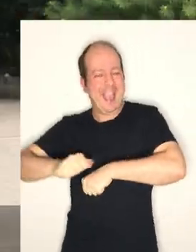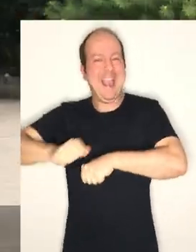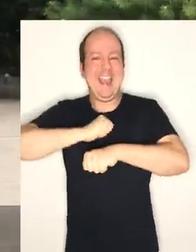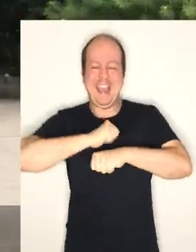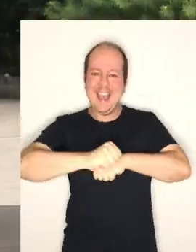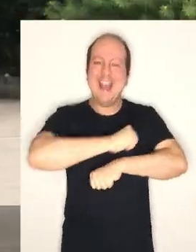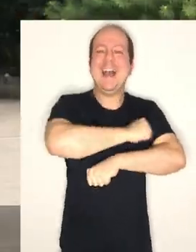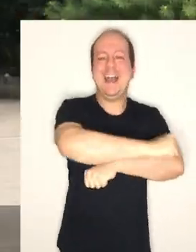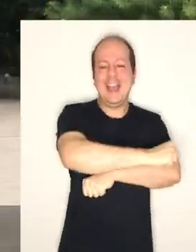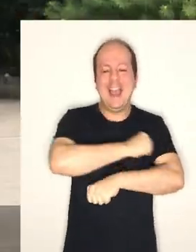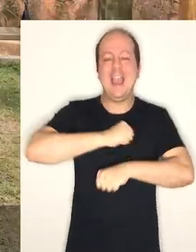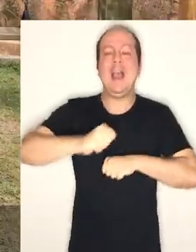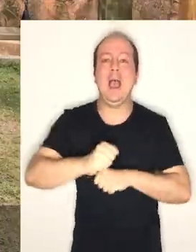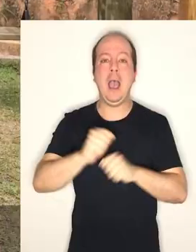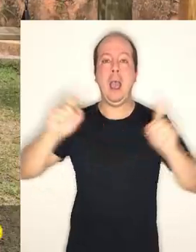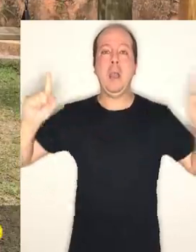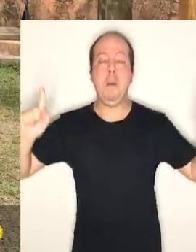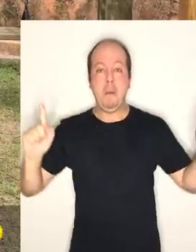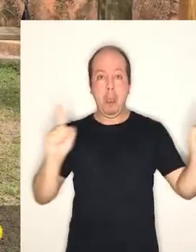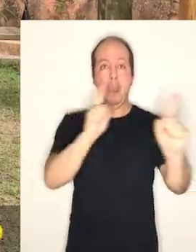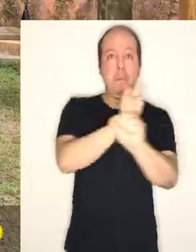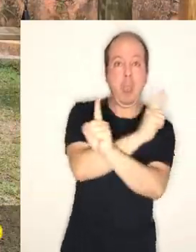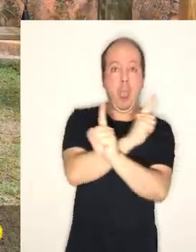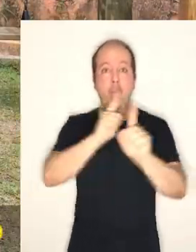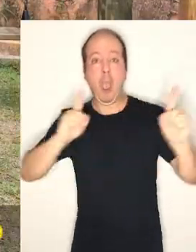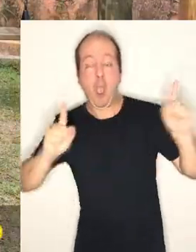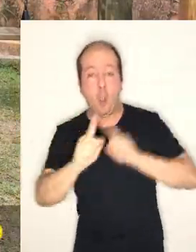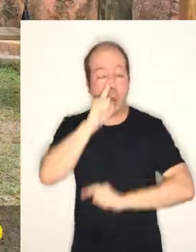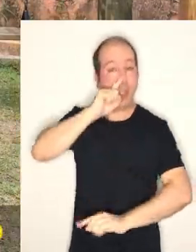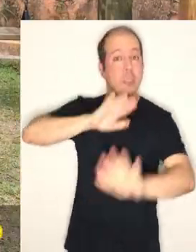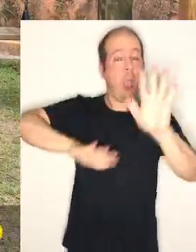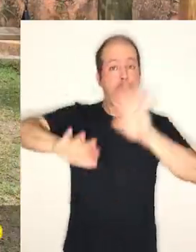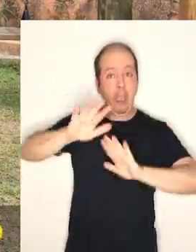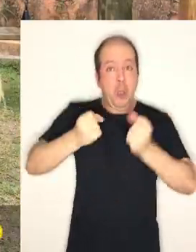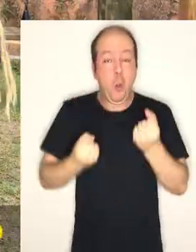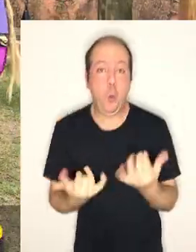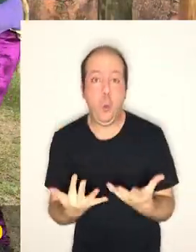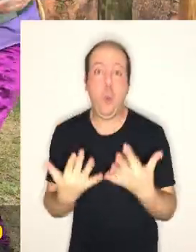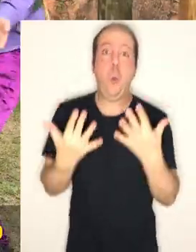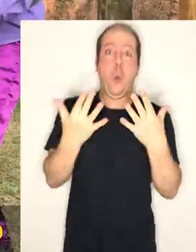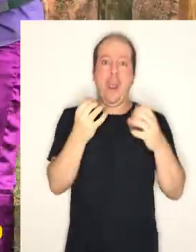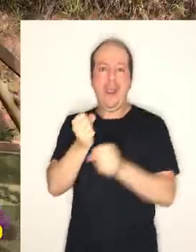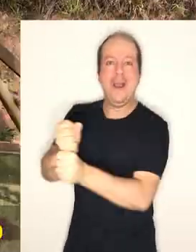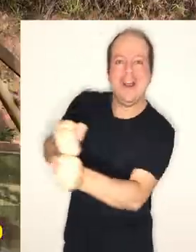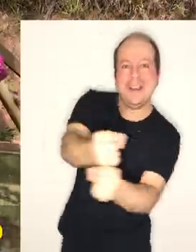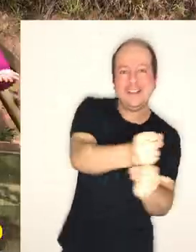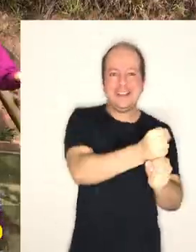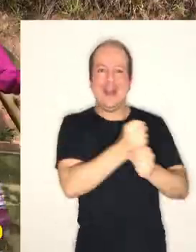Passa de lado, esbarre no chão.